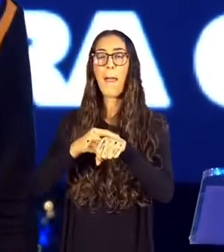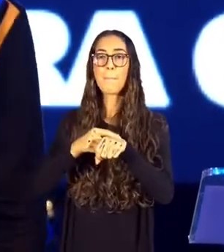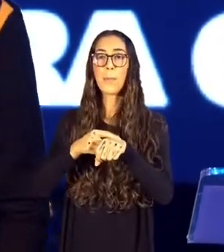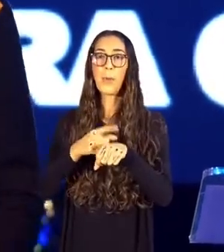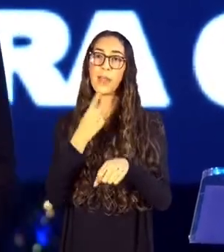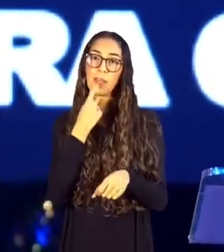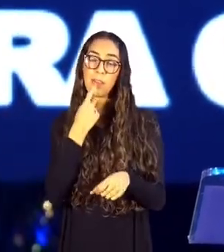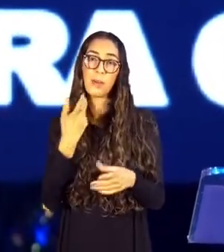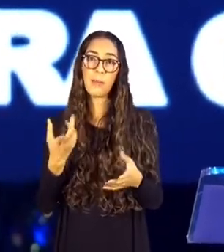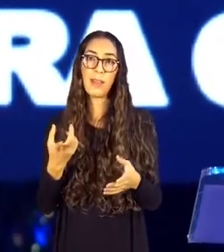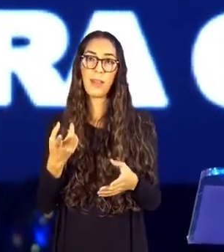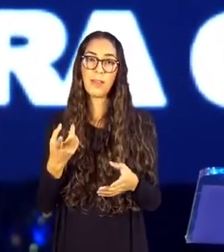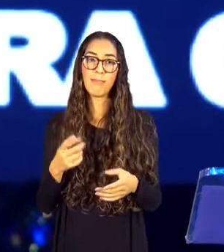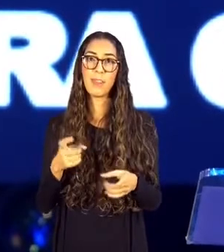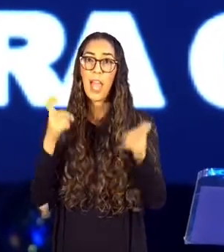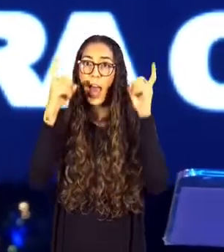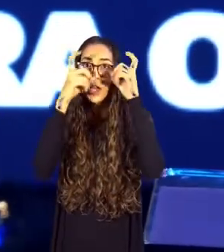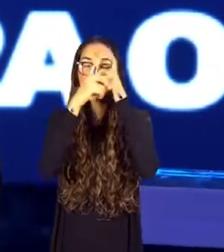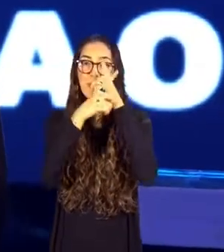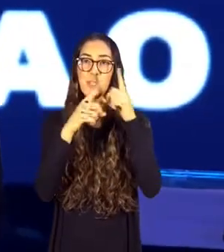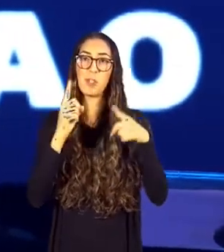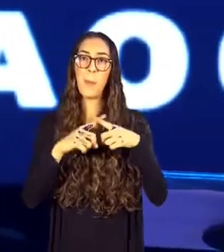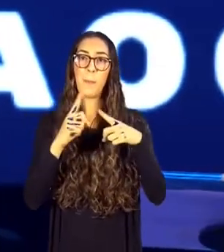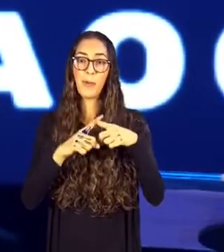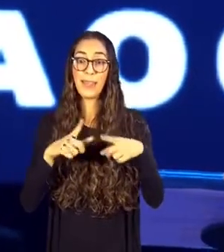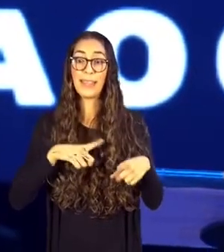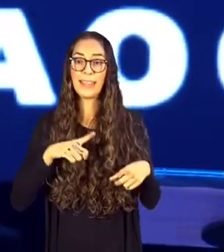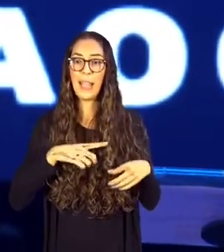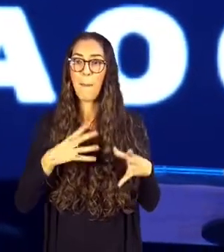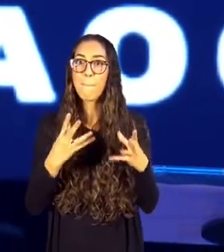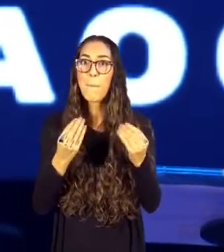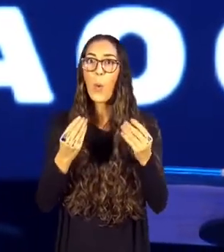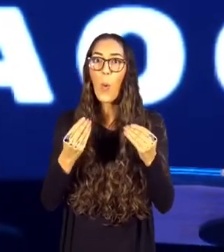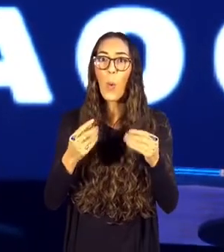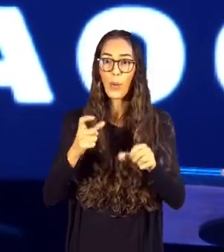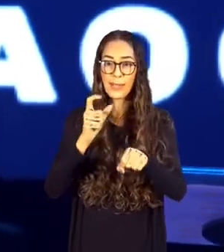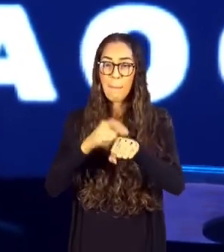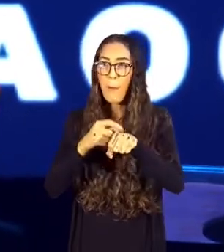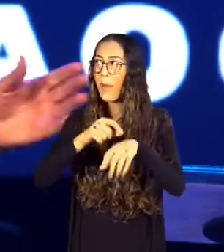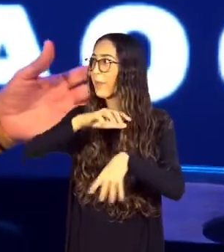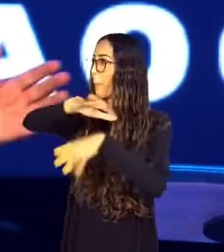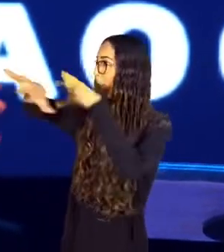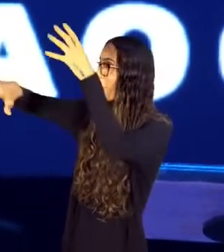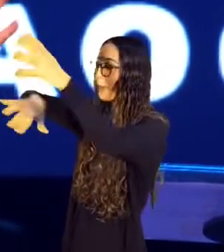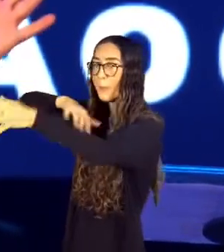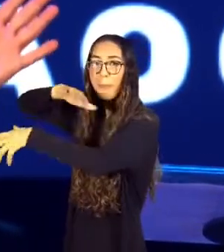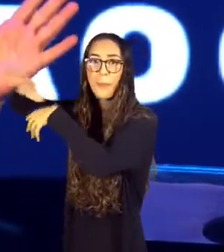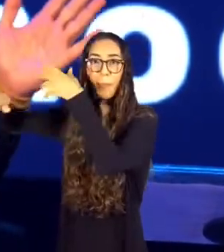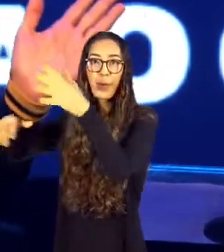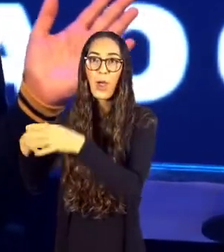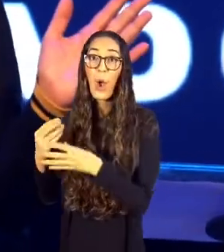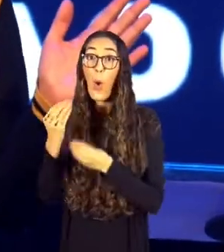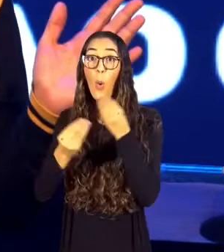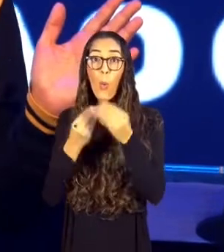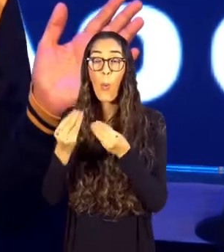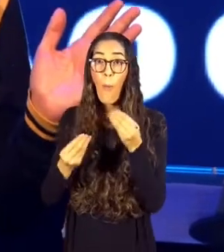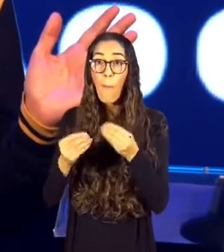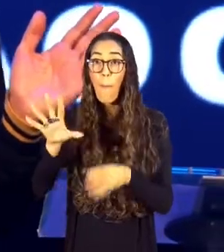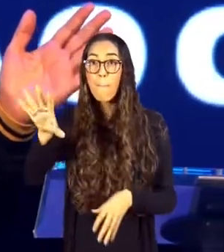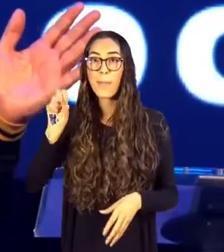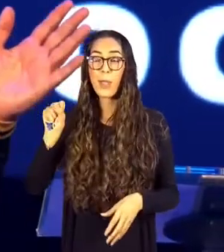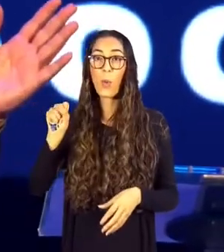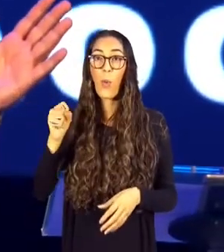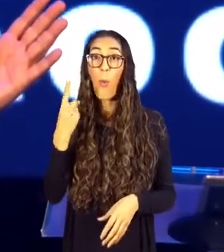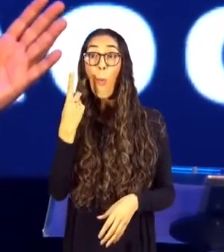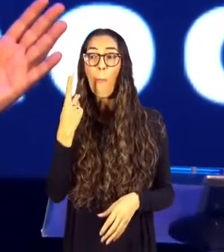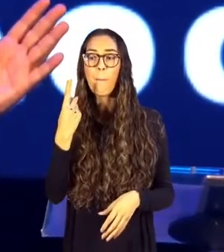Mas as promessas de Deus são... Mas pastor, daí eles pegaram, bom, isso são 8 promessas, aí pegaram